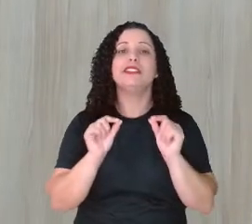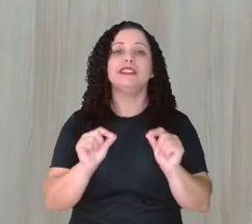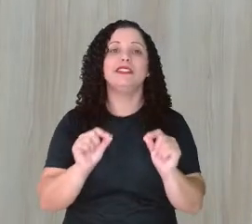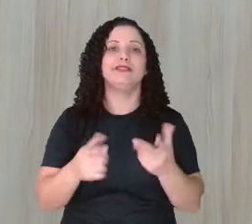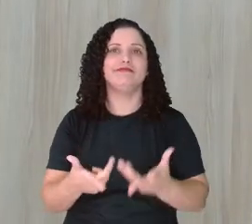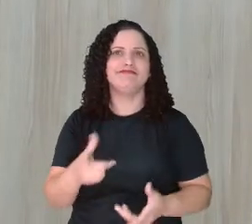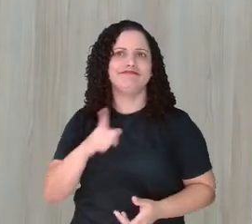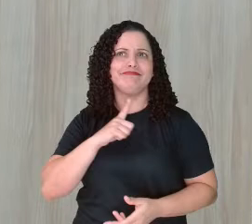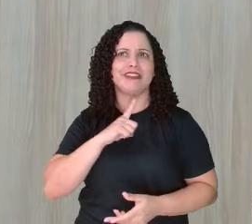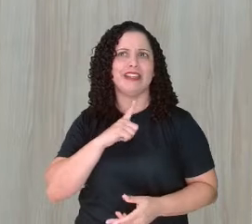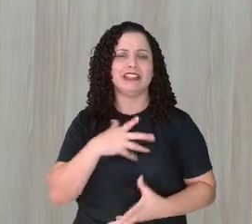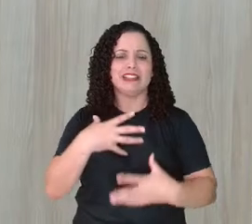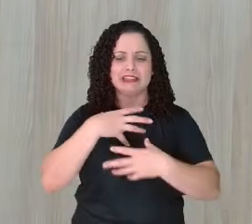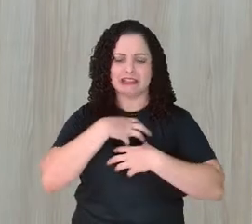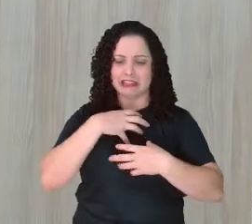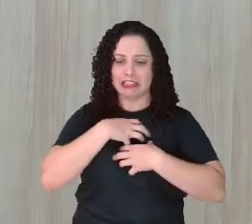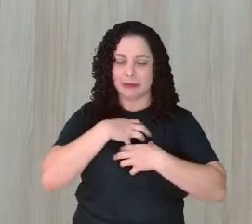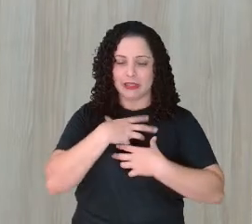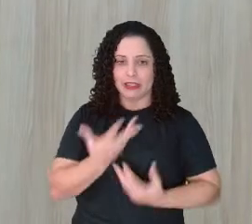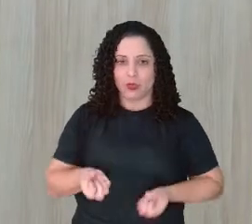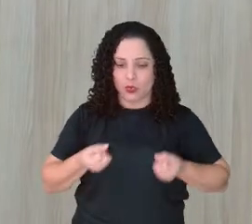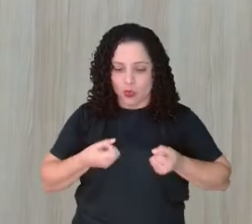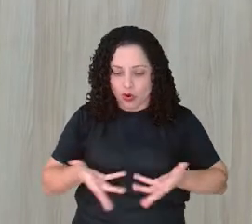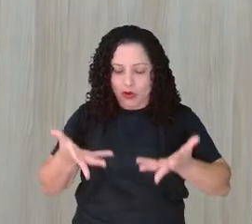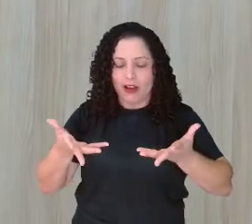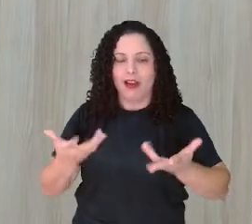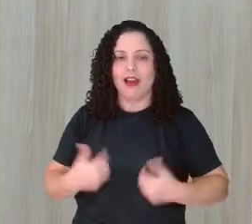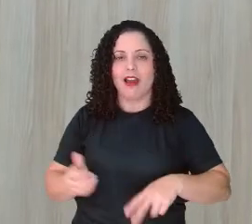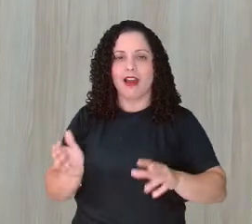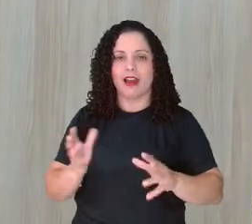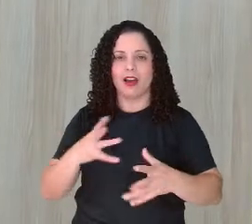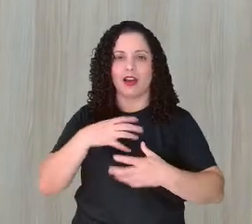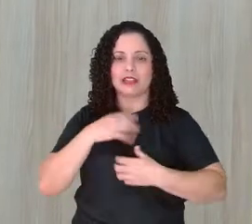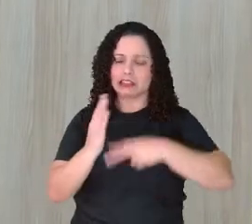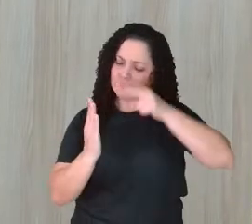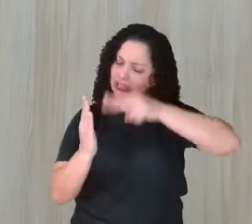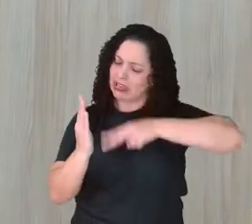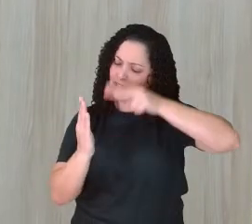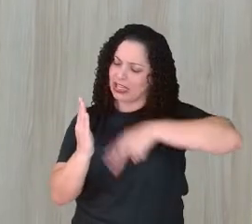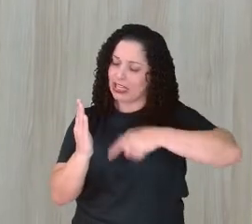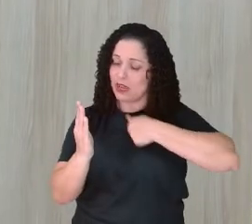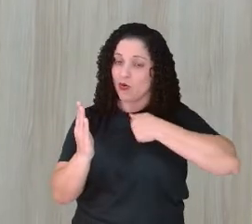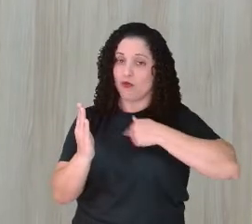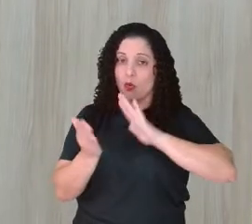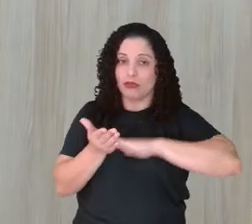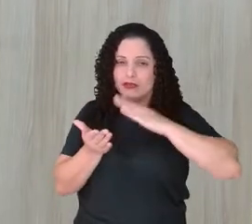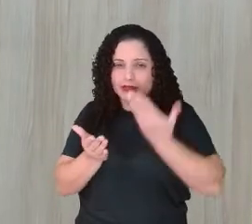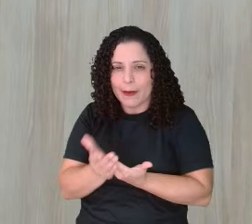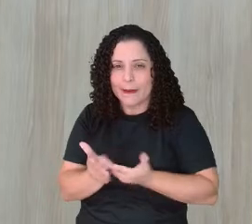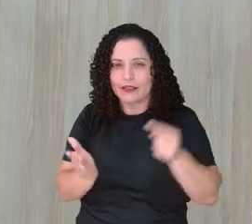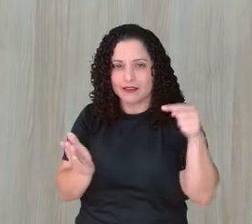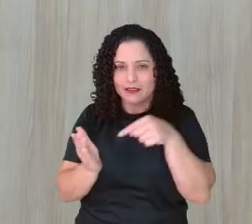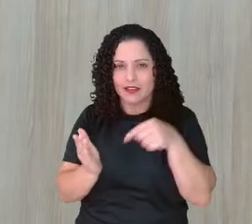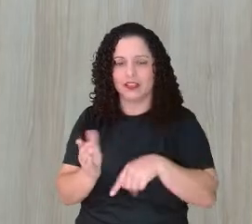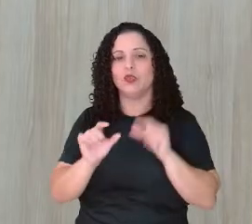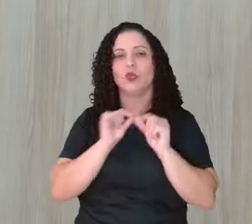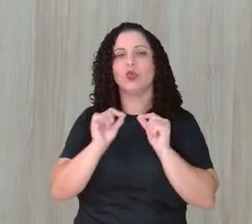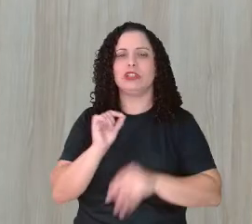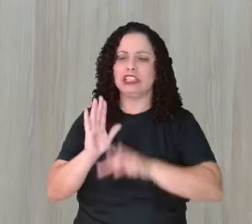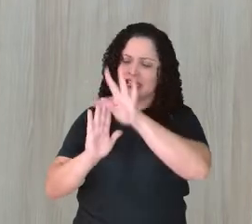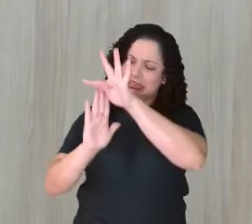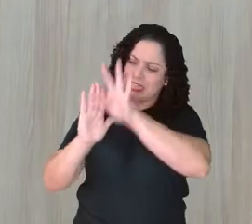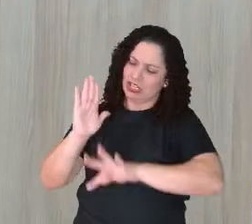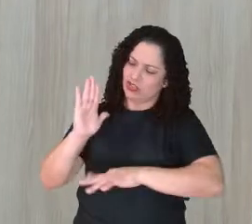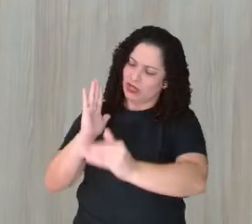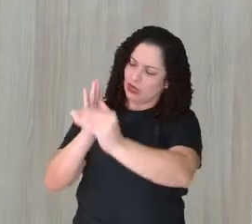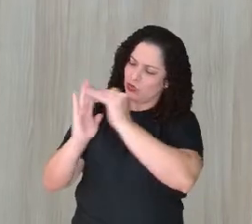vai colocar as suas interpretações, é você que vai perceber o que é que tem nas entrelinhas daquele texto, o